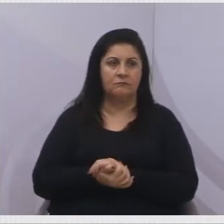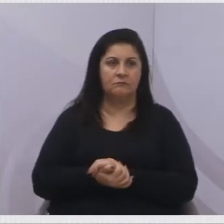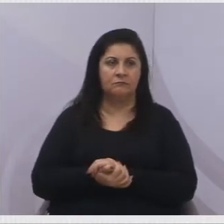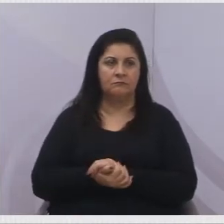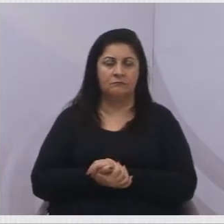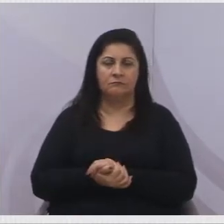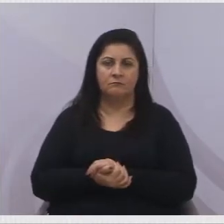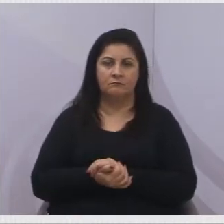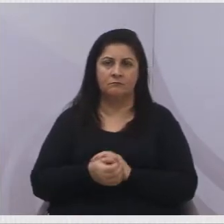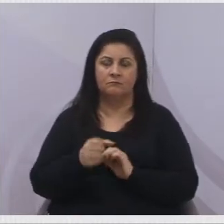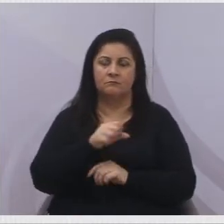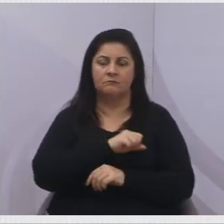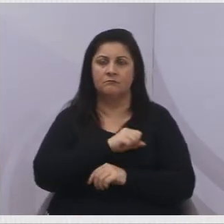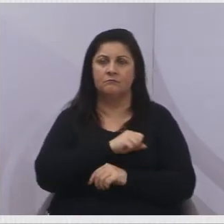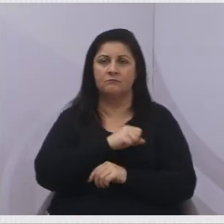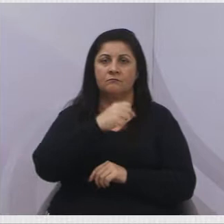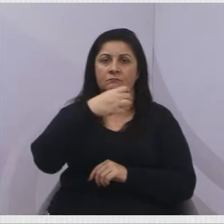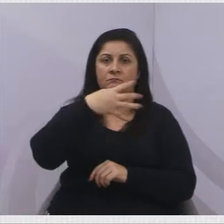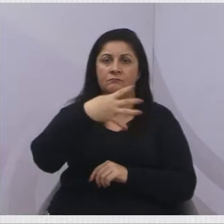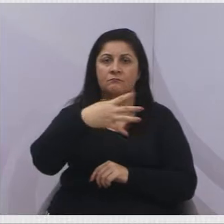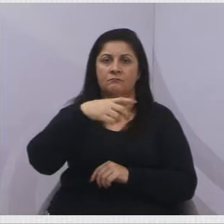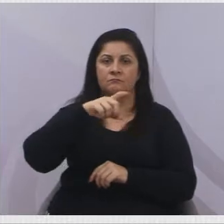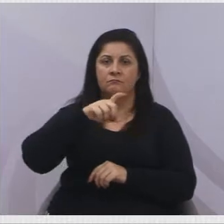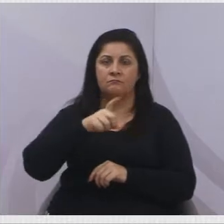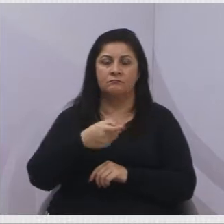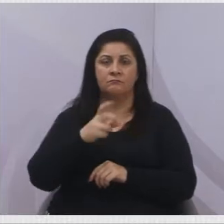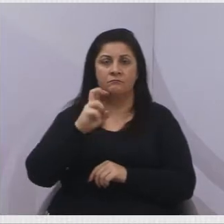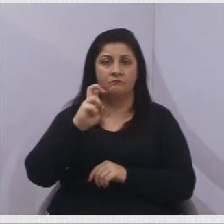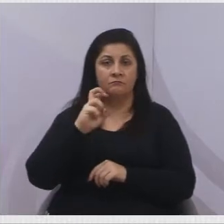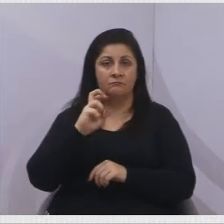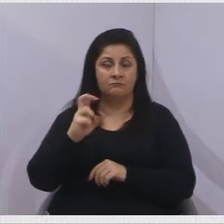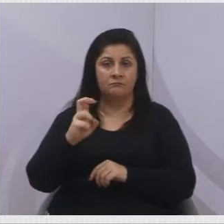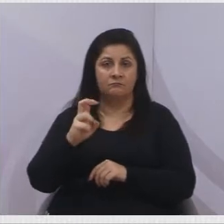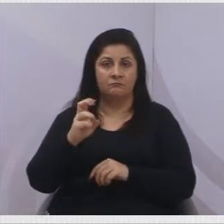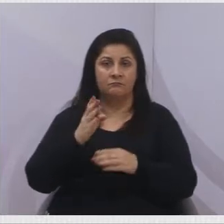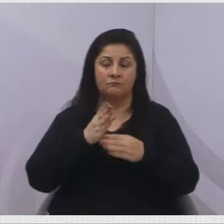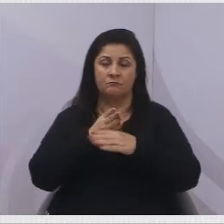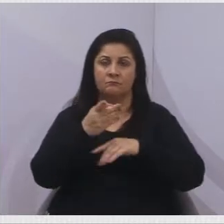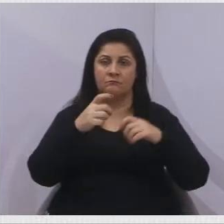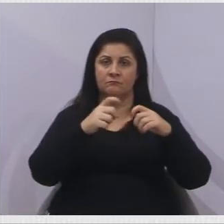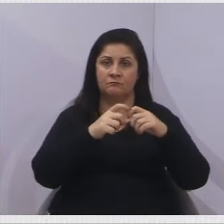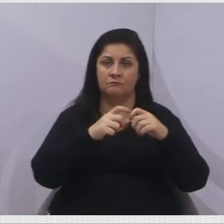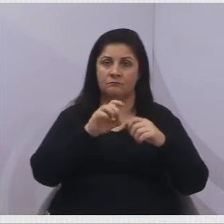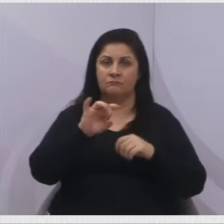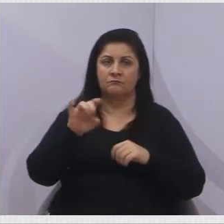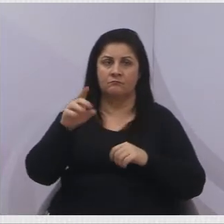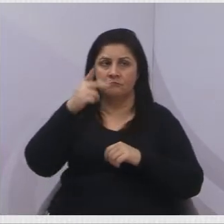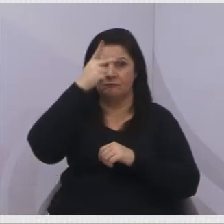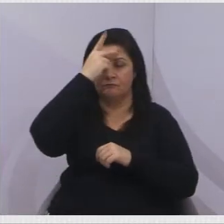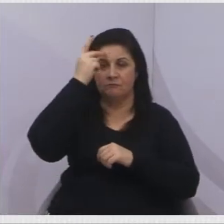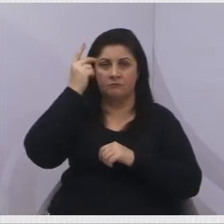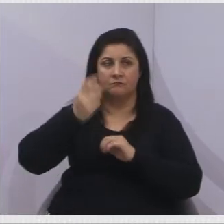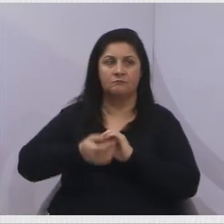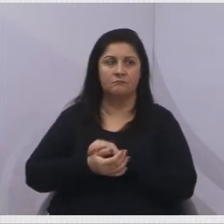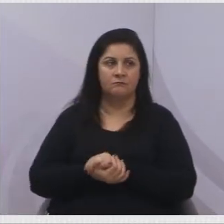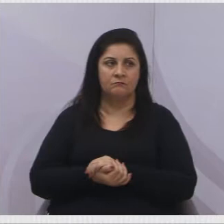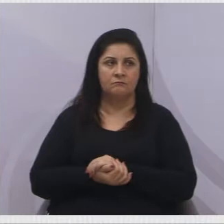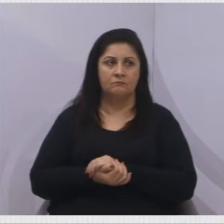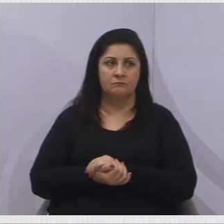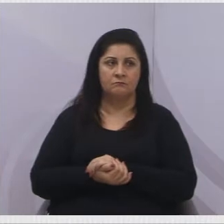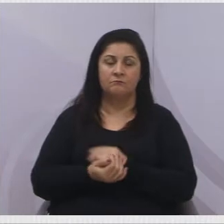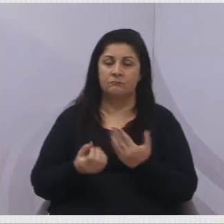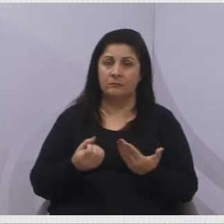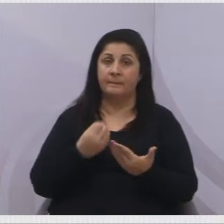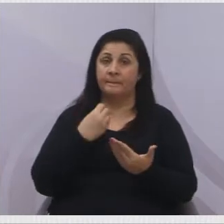um número de 4,5 consultas por habitante SUS. Então, isso está bem acima do